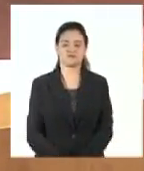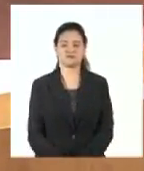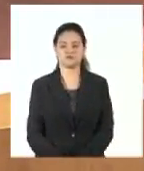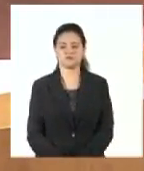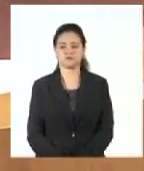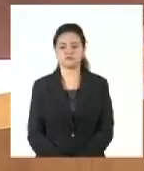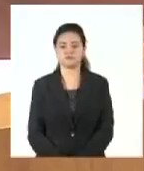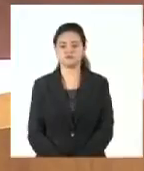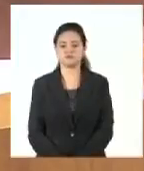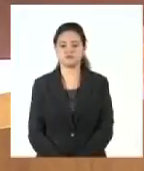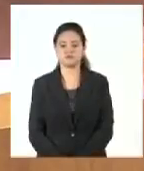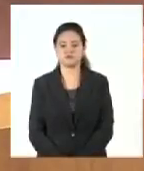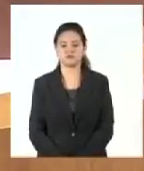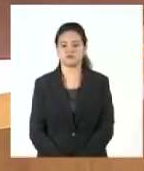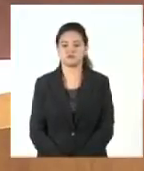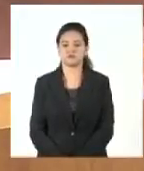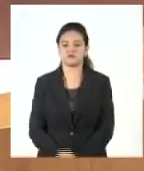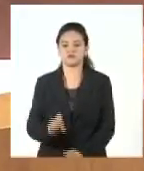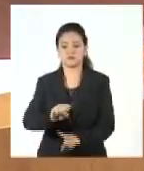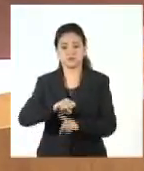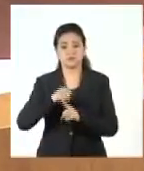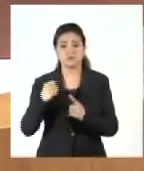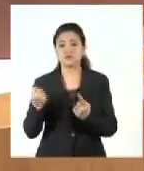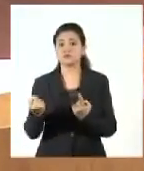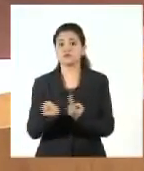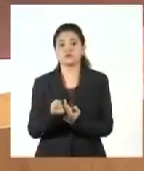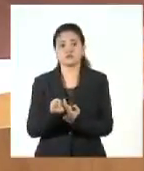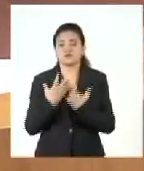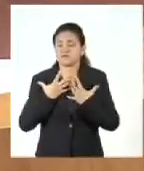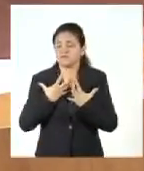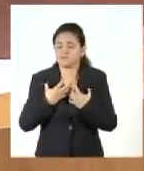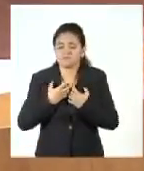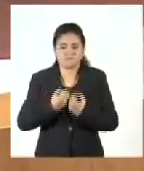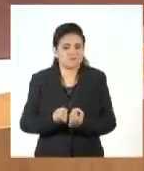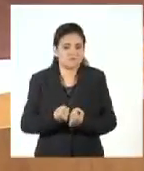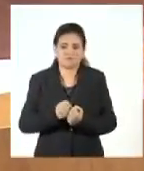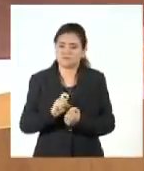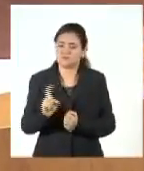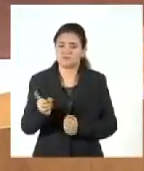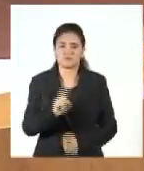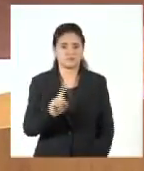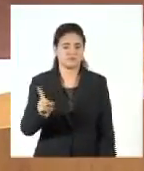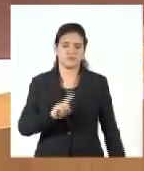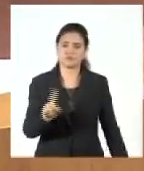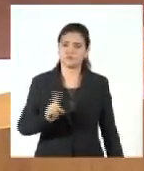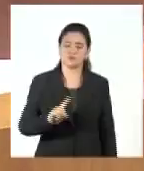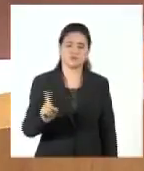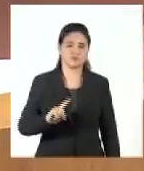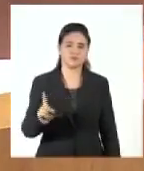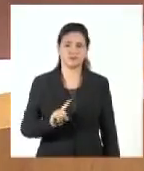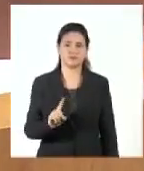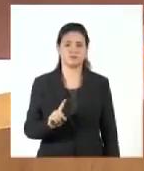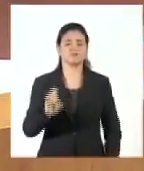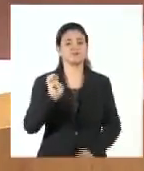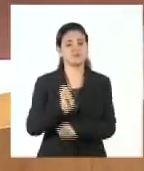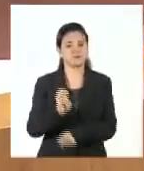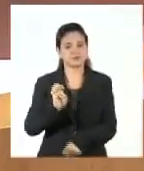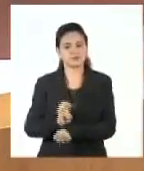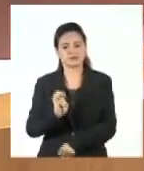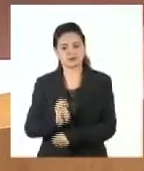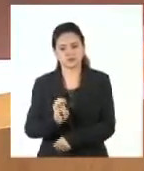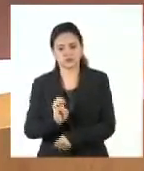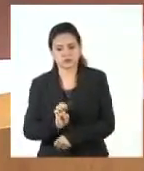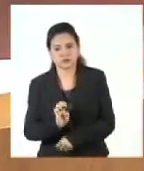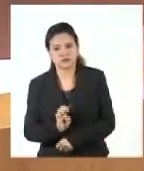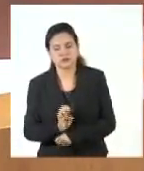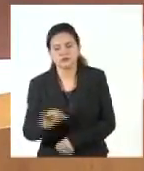A sociedade não está mais tolerando, deputada Nina, o que está acontecendo. O Estado está sendo